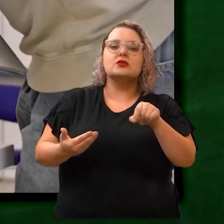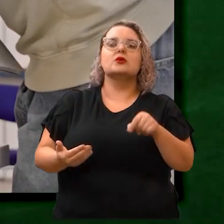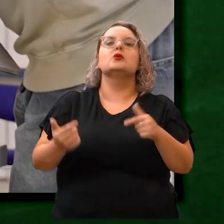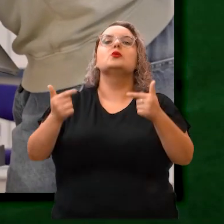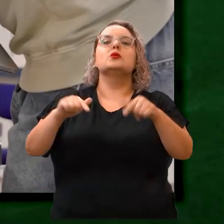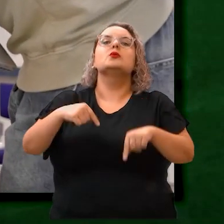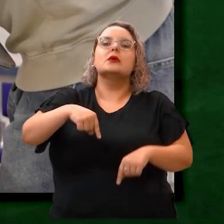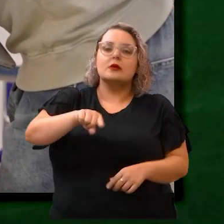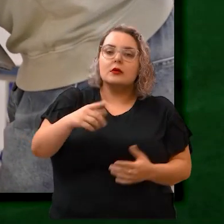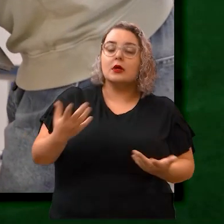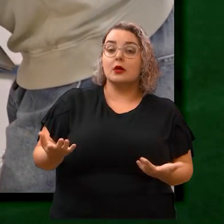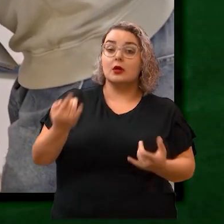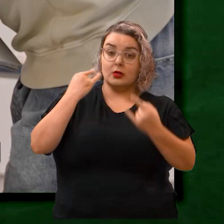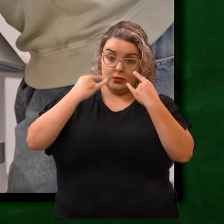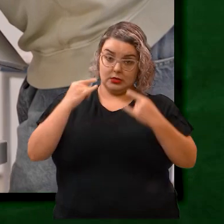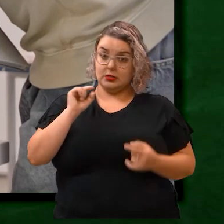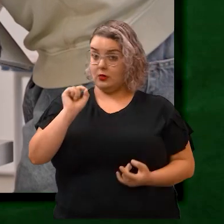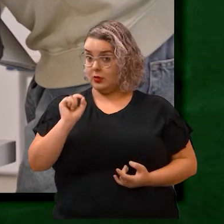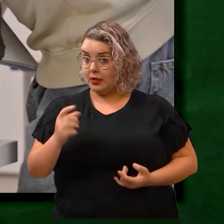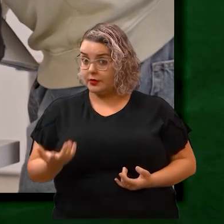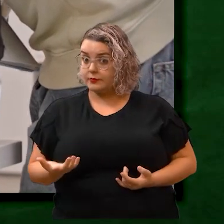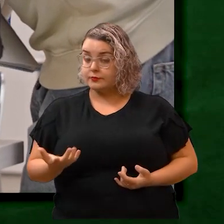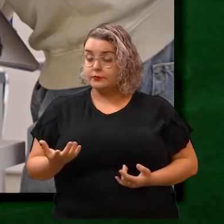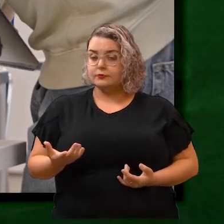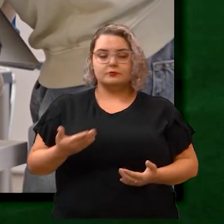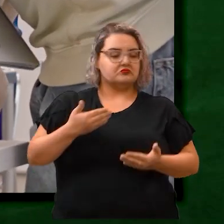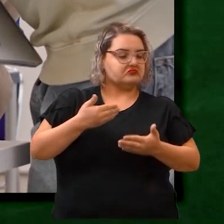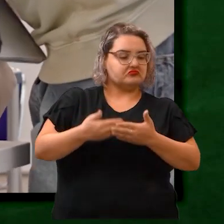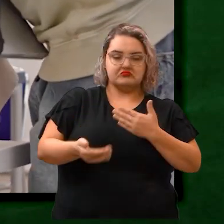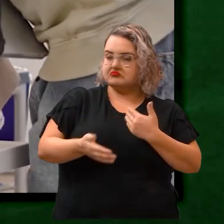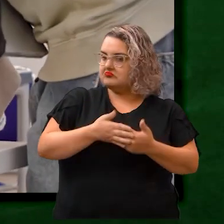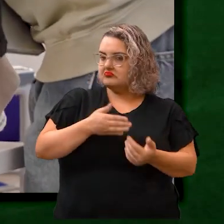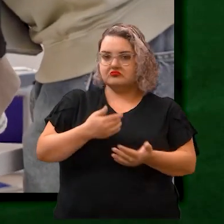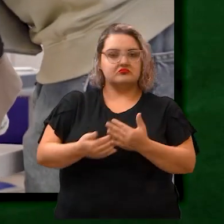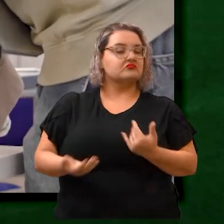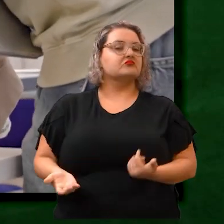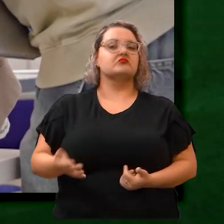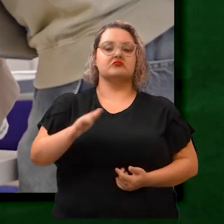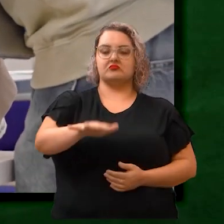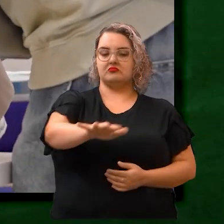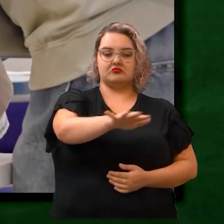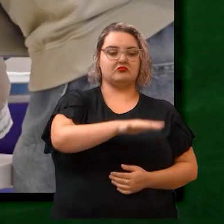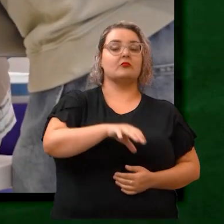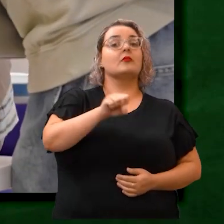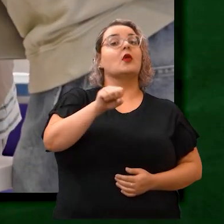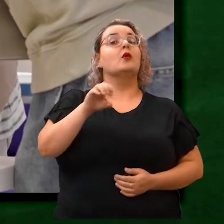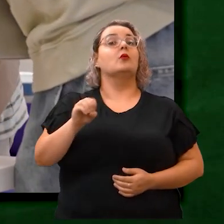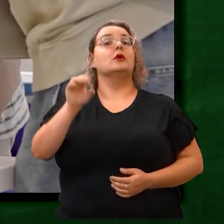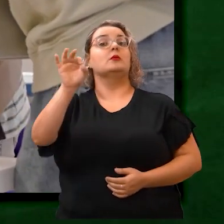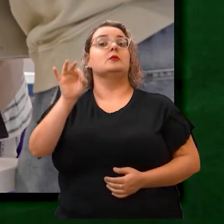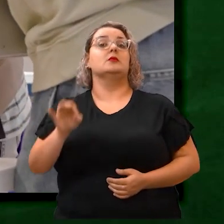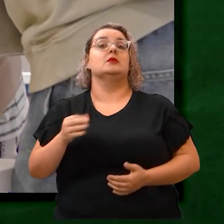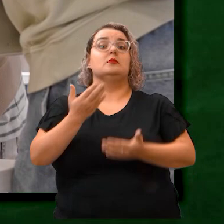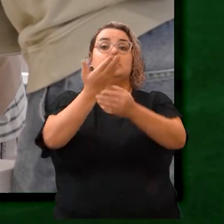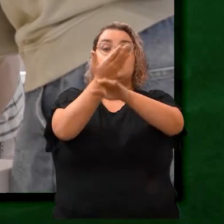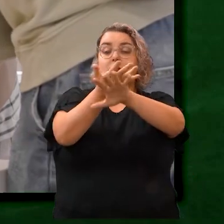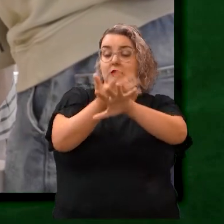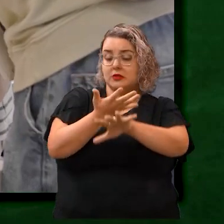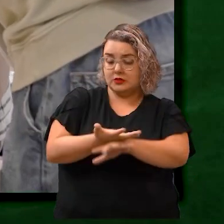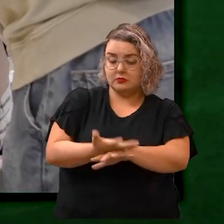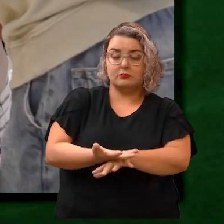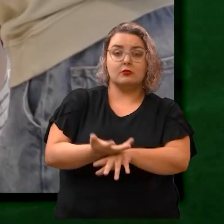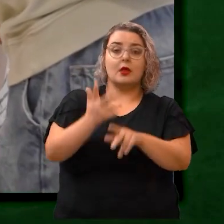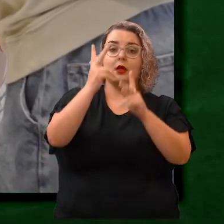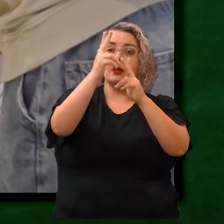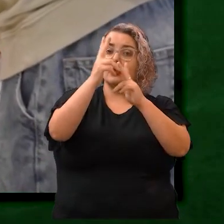para onde você vai agora o interessante que é o seguinte seja qual for a área tem 80% das disciplinas que você estuda são as